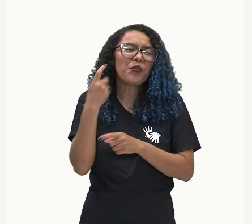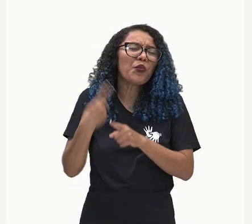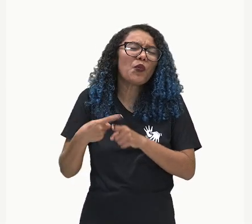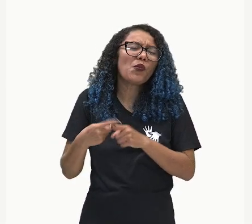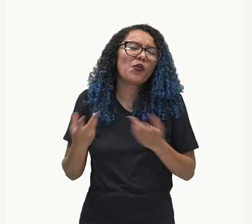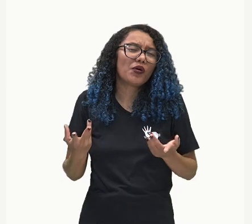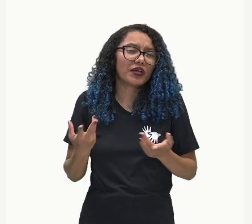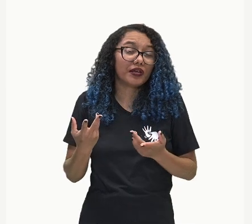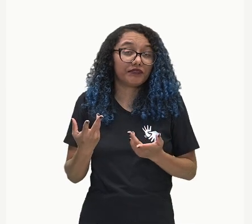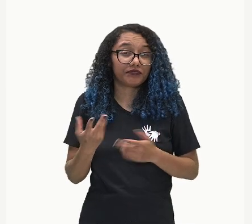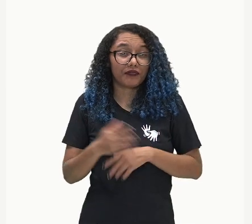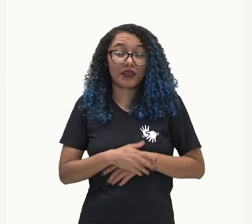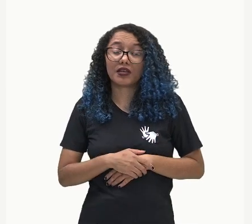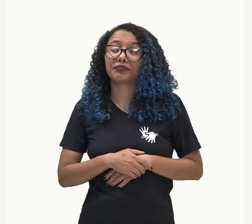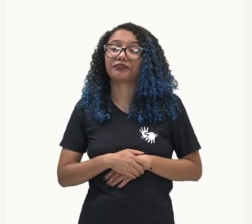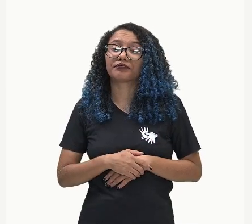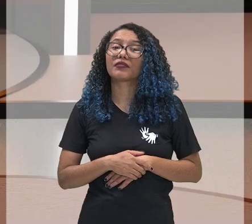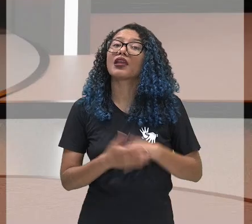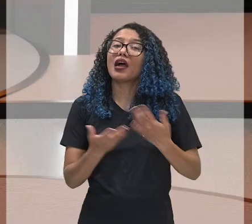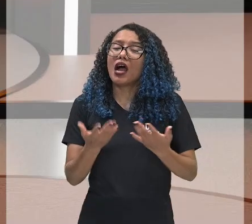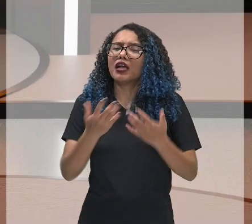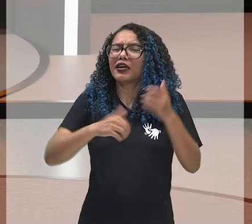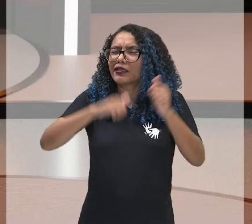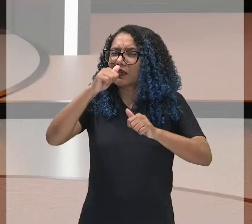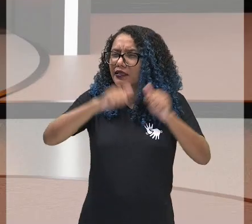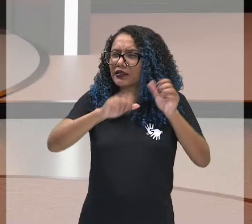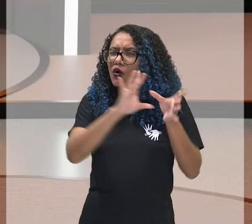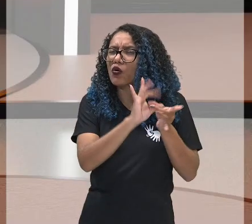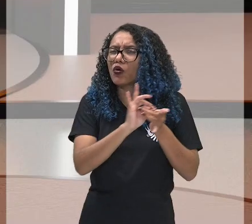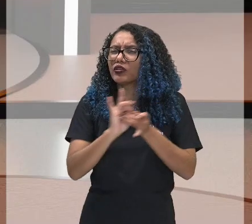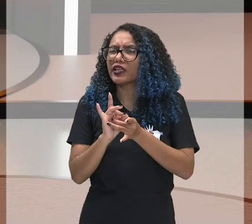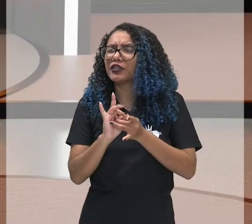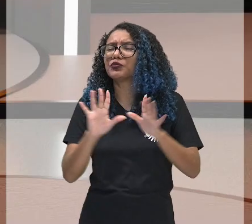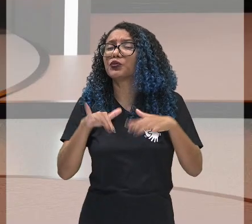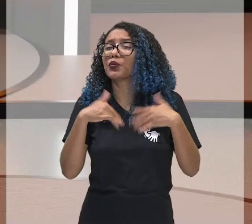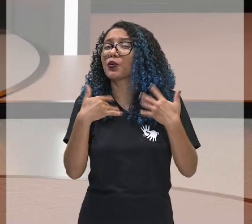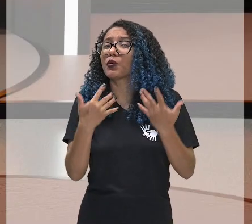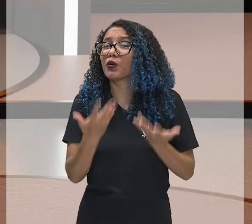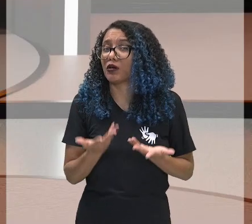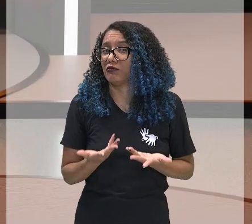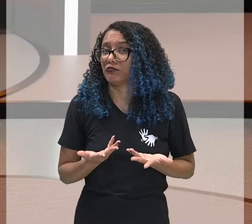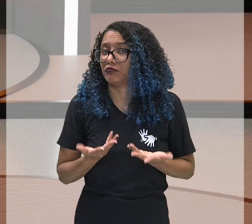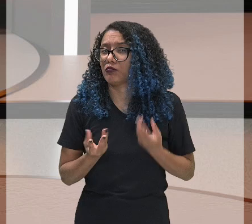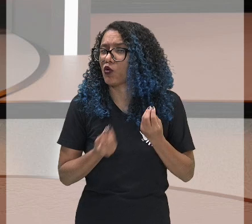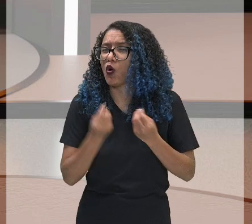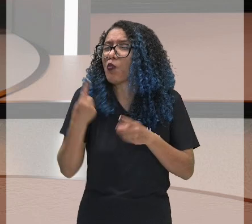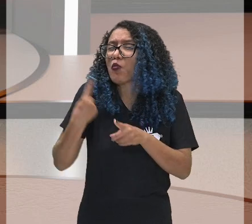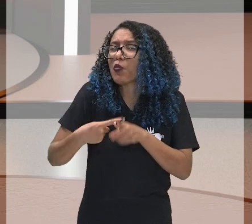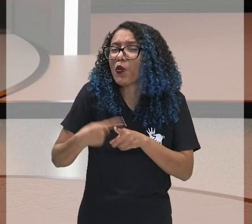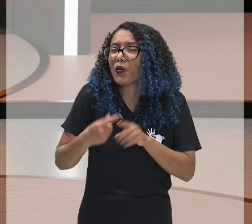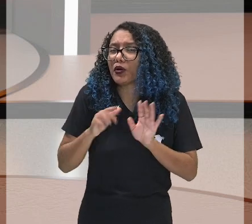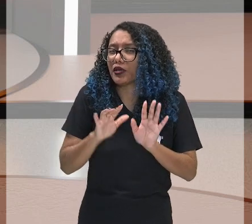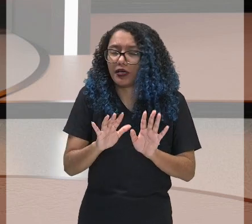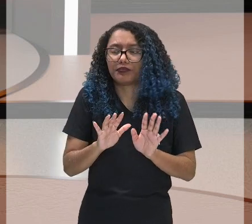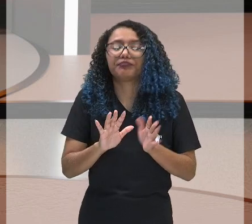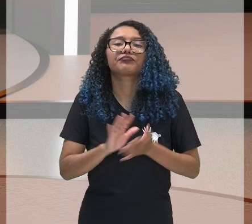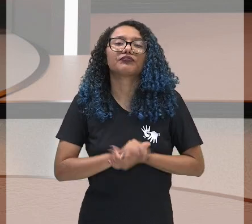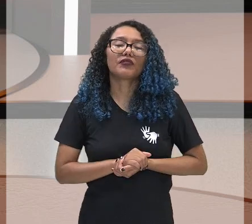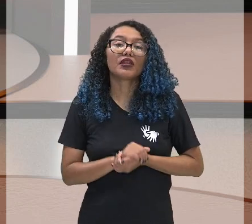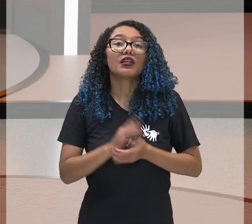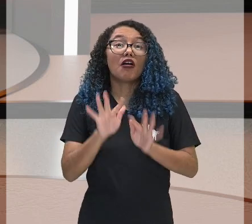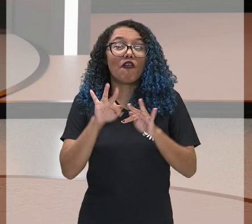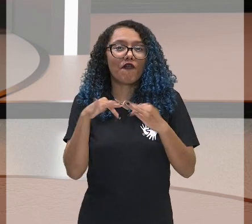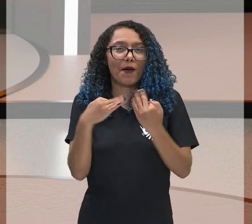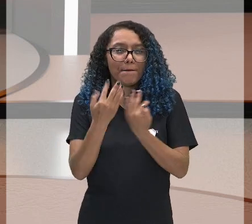o contexto onde isso estava inserido, onde aconteceu esse fato. A família real portuguesa, gente, ela não veio para o Brasil